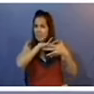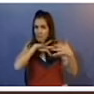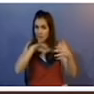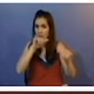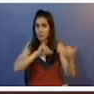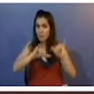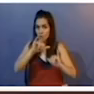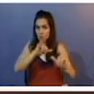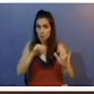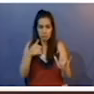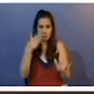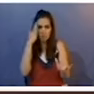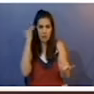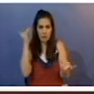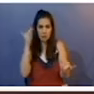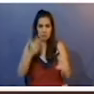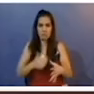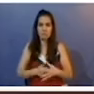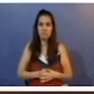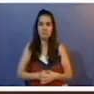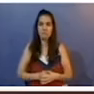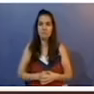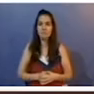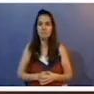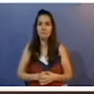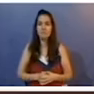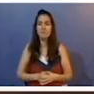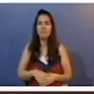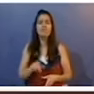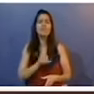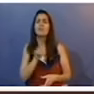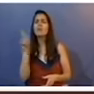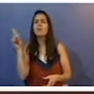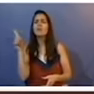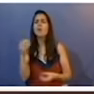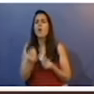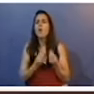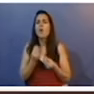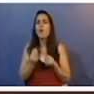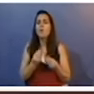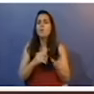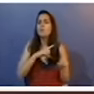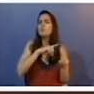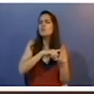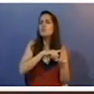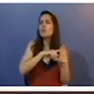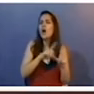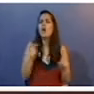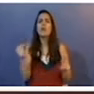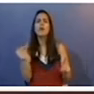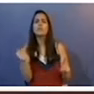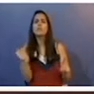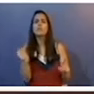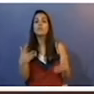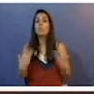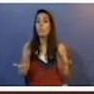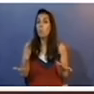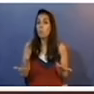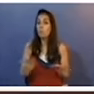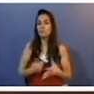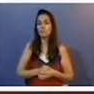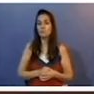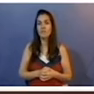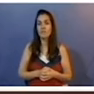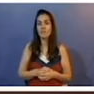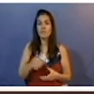souber. Aqui é o que eu estava falando sobre as cargas elétricas, né? Então, para eu, através do nome,